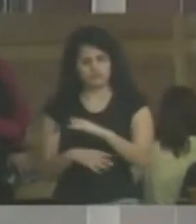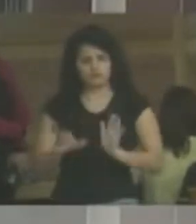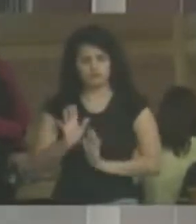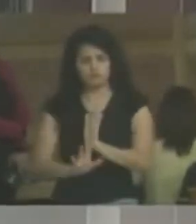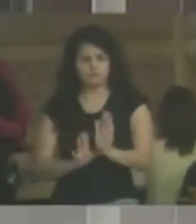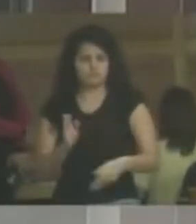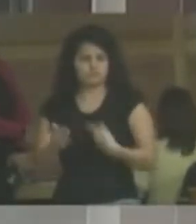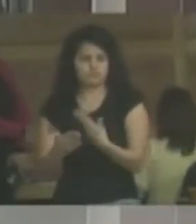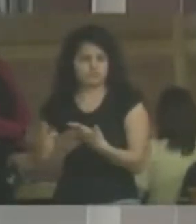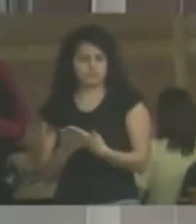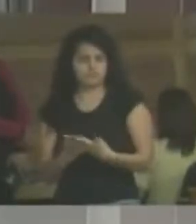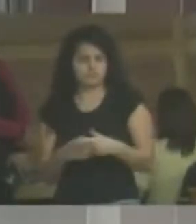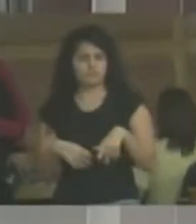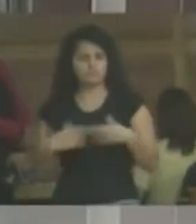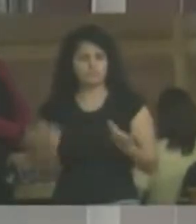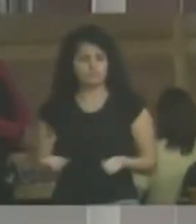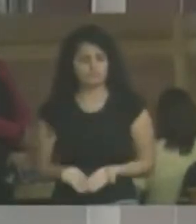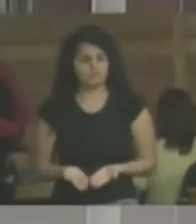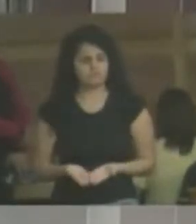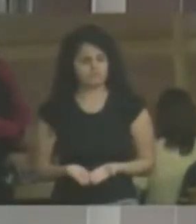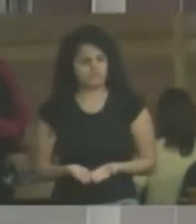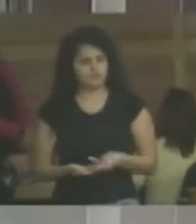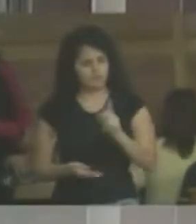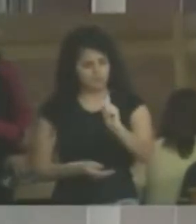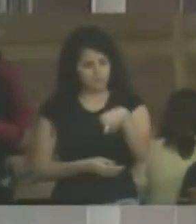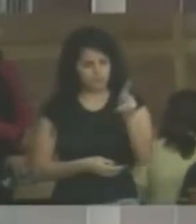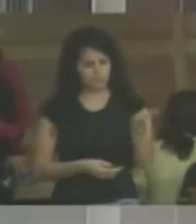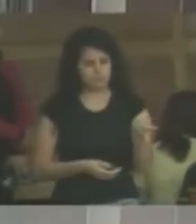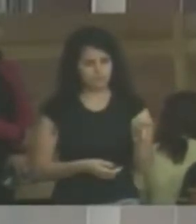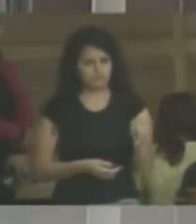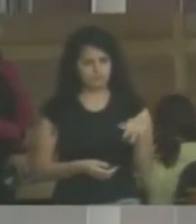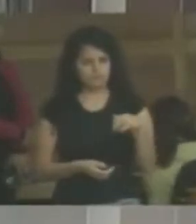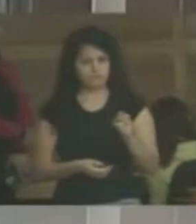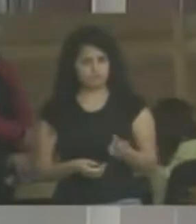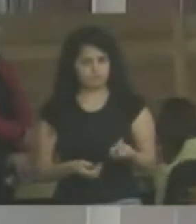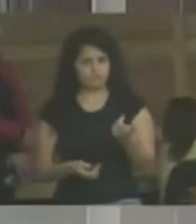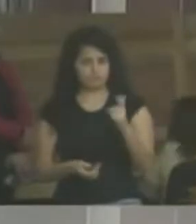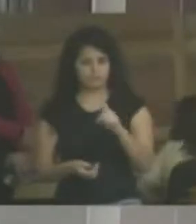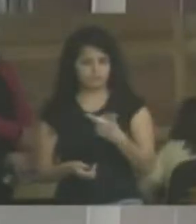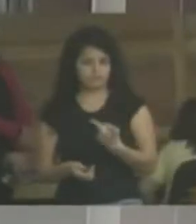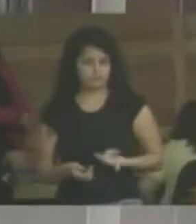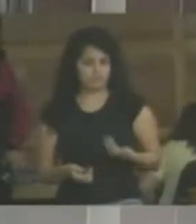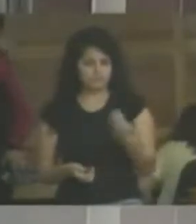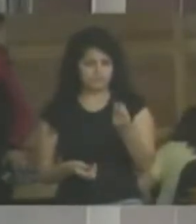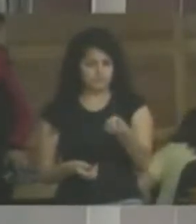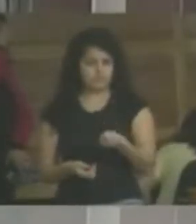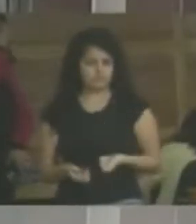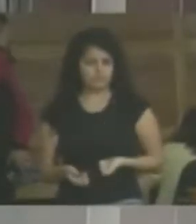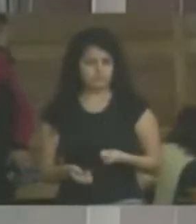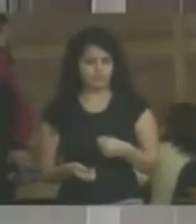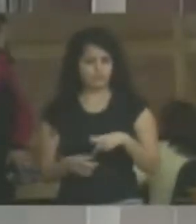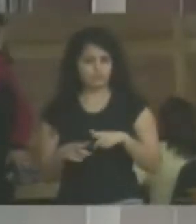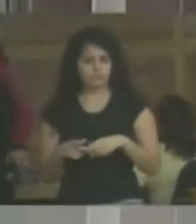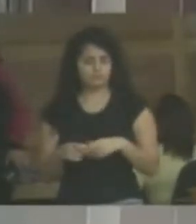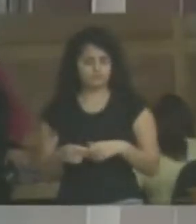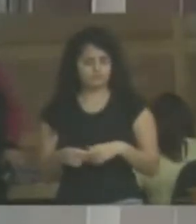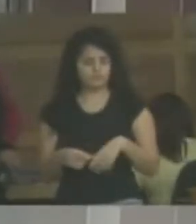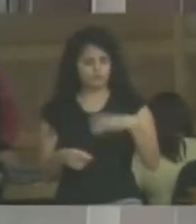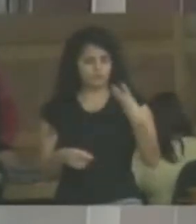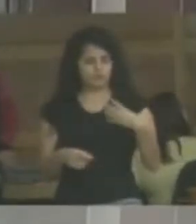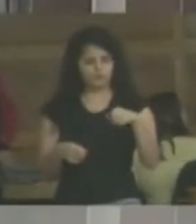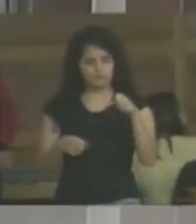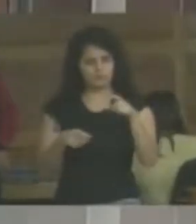escola. Ué, o professor nem salário recebia quando eles estavam aqui. 4 meses de